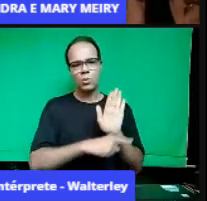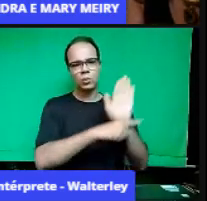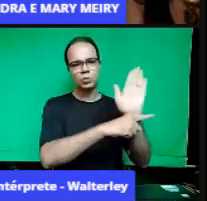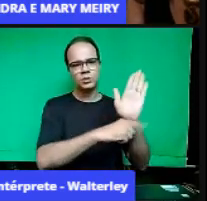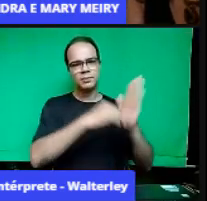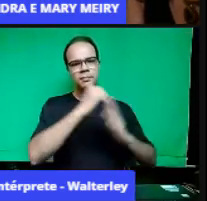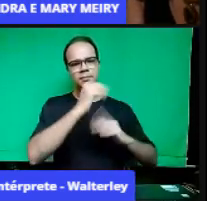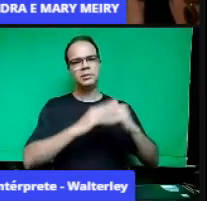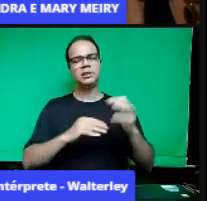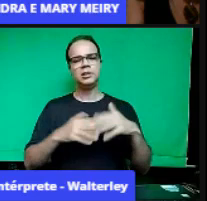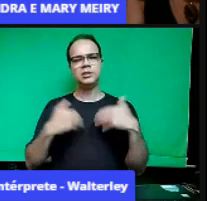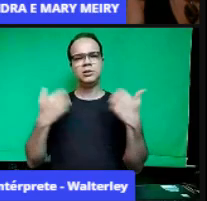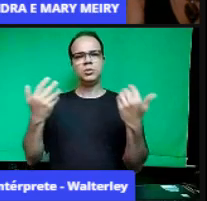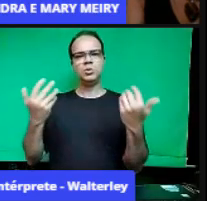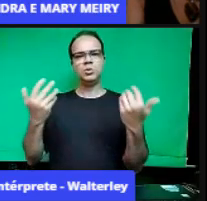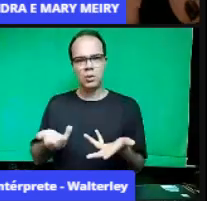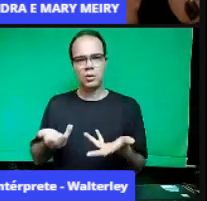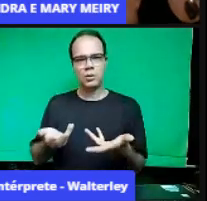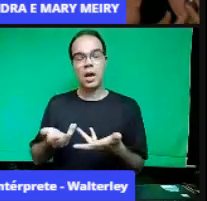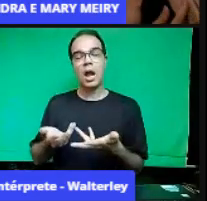que você traçou.